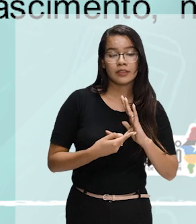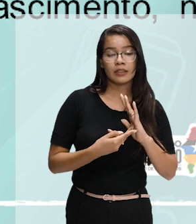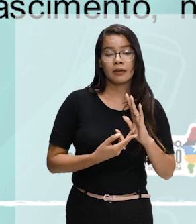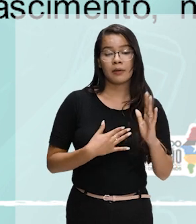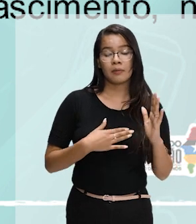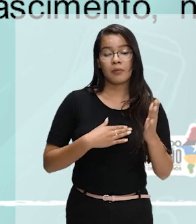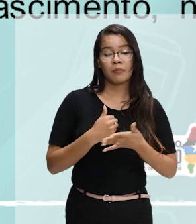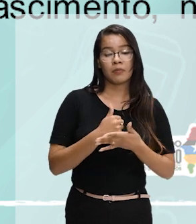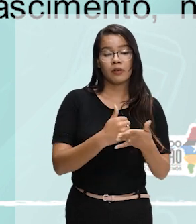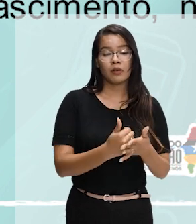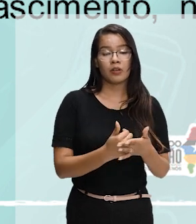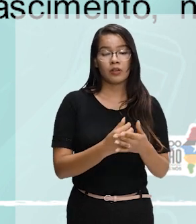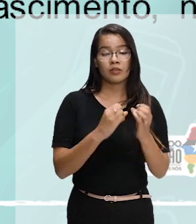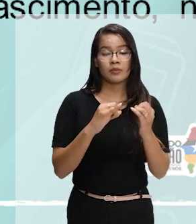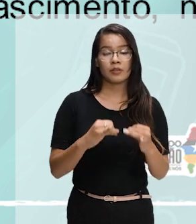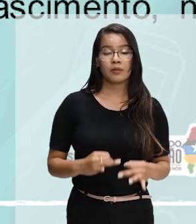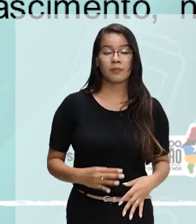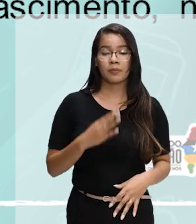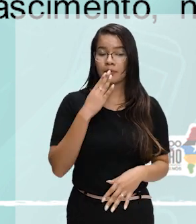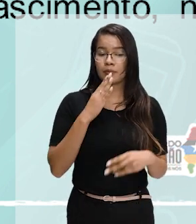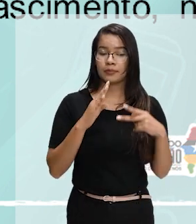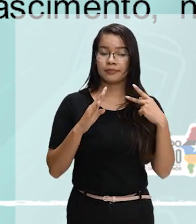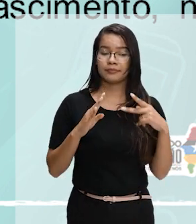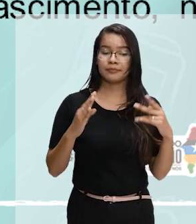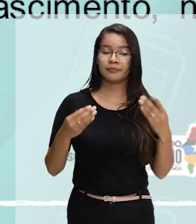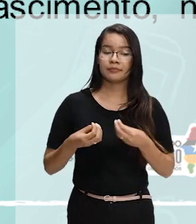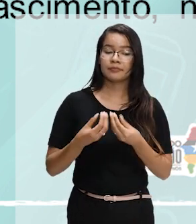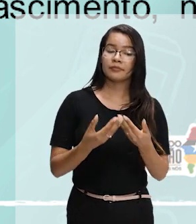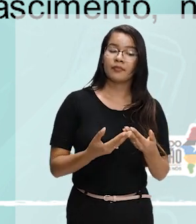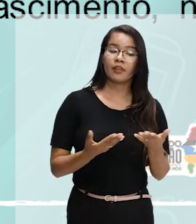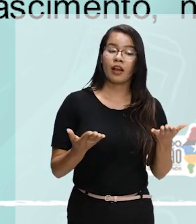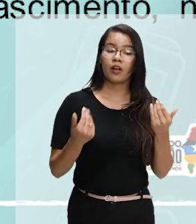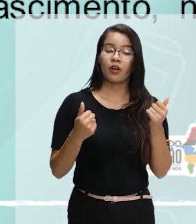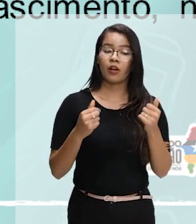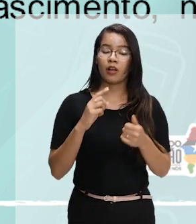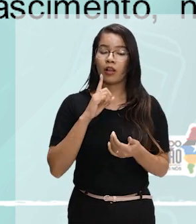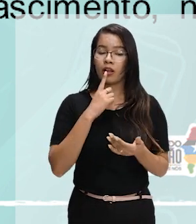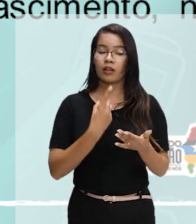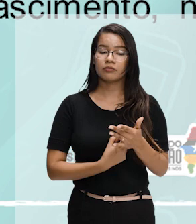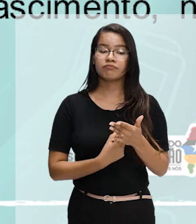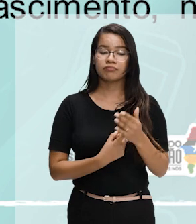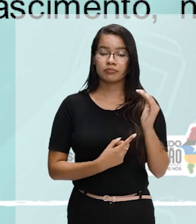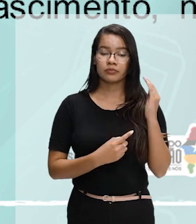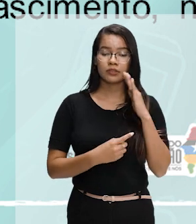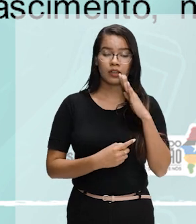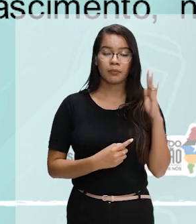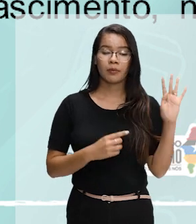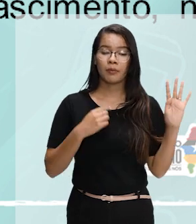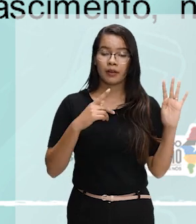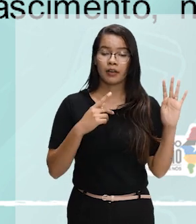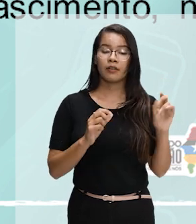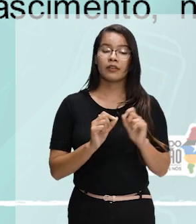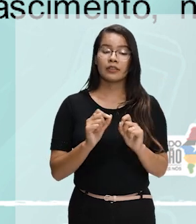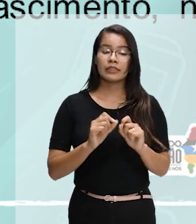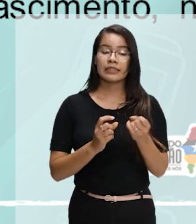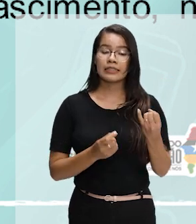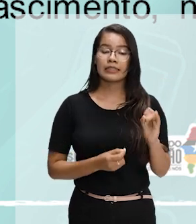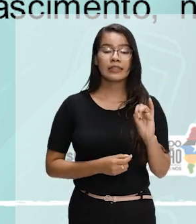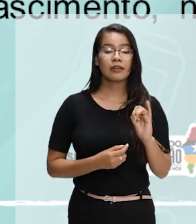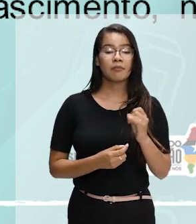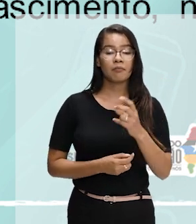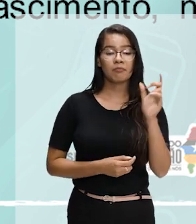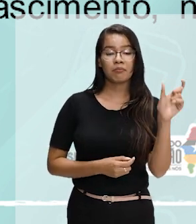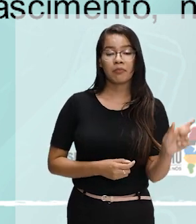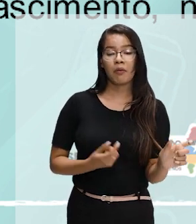prometemos dar. Vamos agora cumprir a promessa. Se alguém perguntasse ao compadre por seus pais, por seus parentes, por